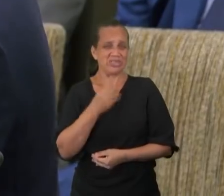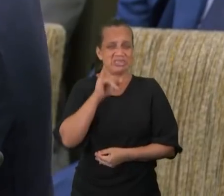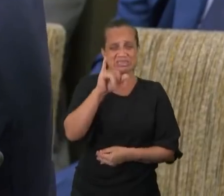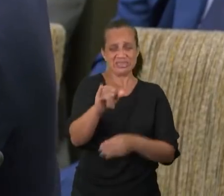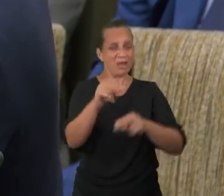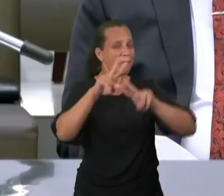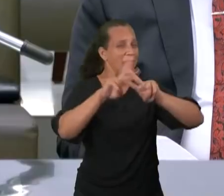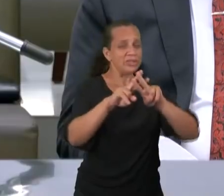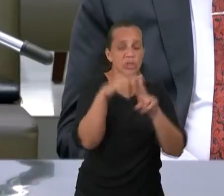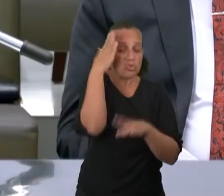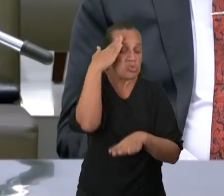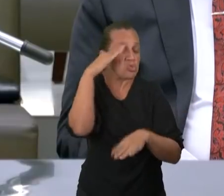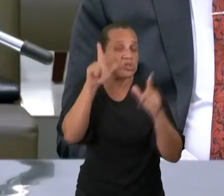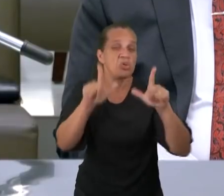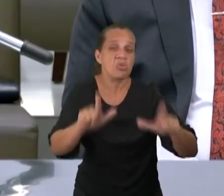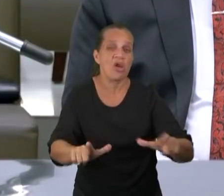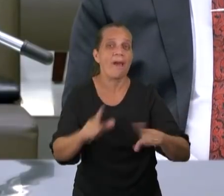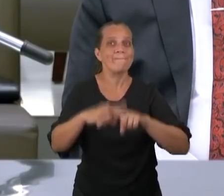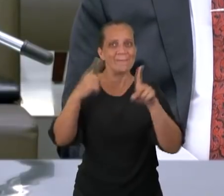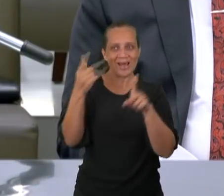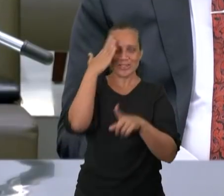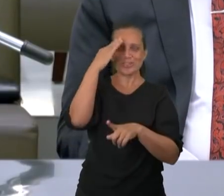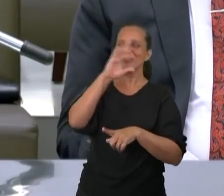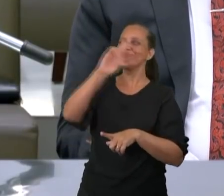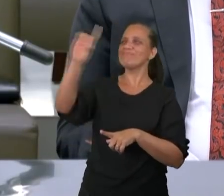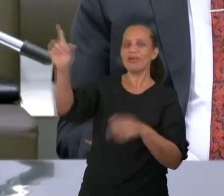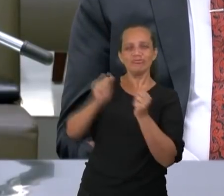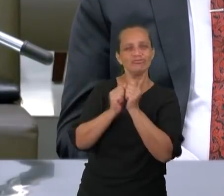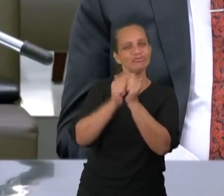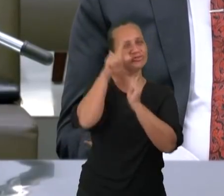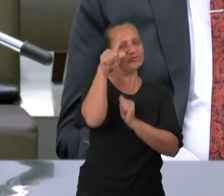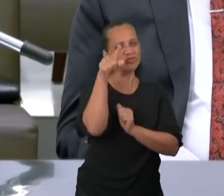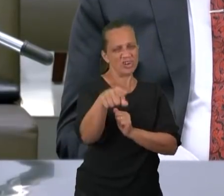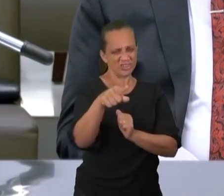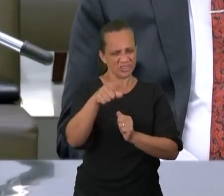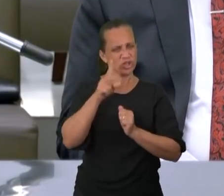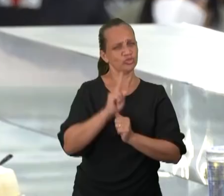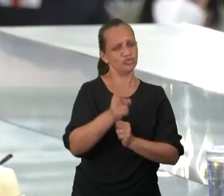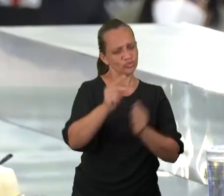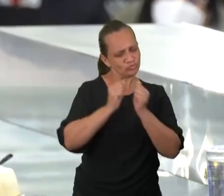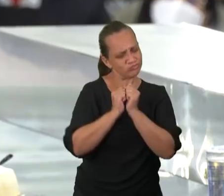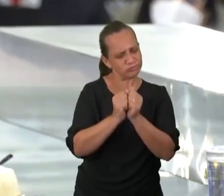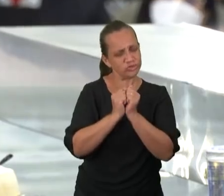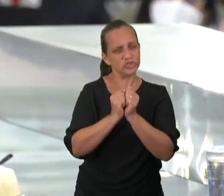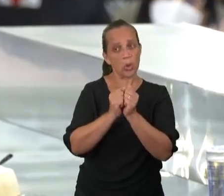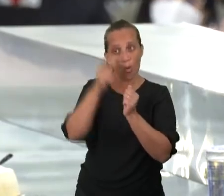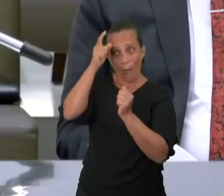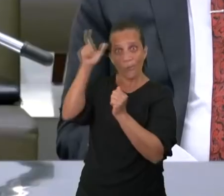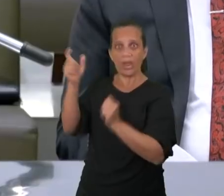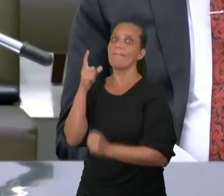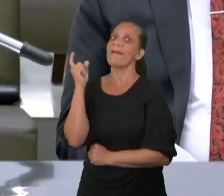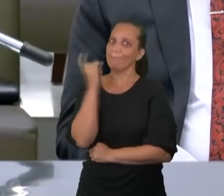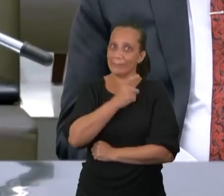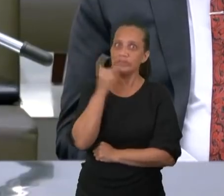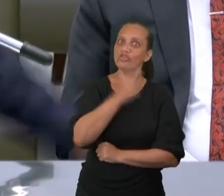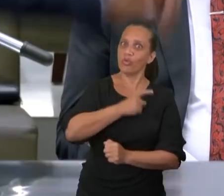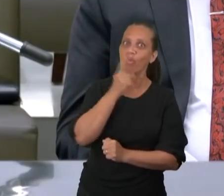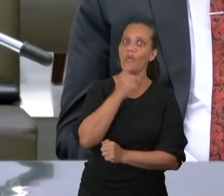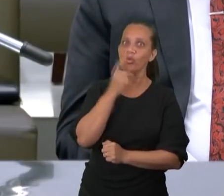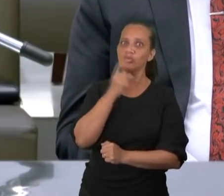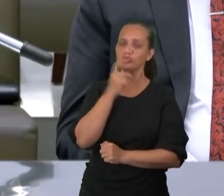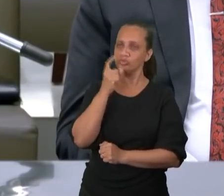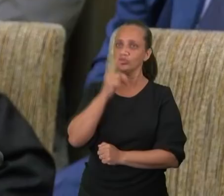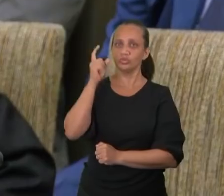presídio, não sei onde você está. Uma coisa eu sei: o teu Deus está contigo, Ele está contigo. O diabo é mentiroso, o